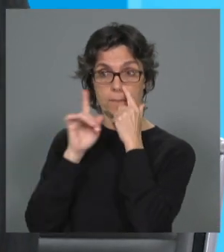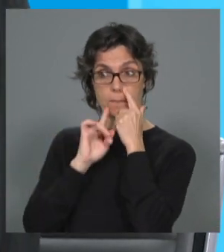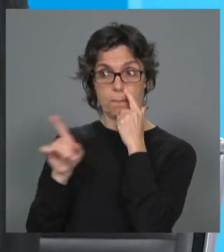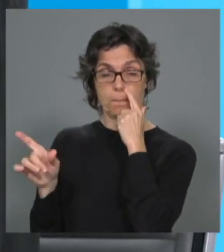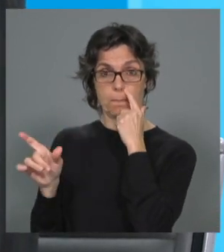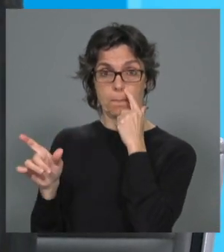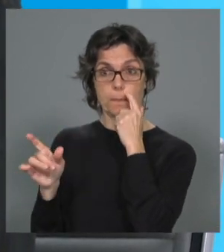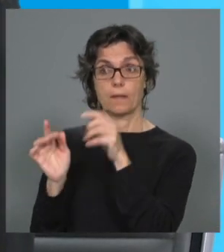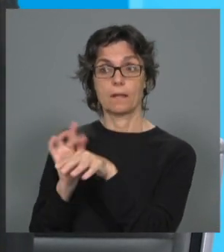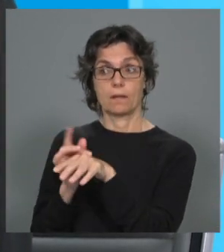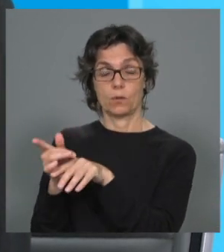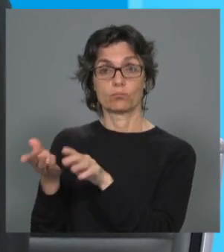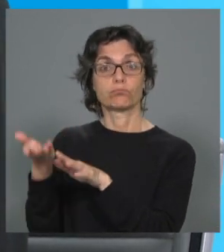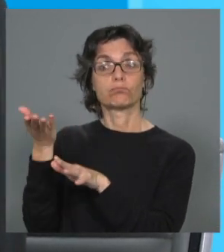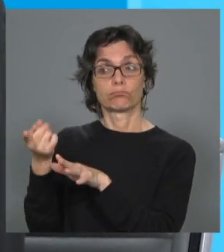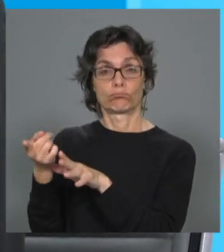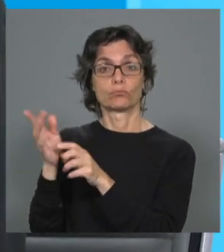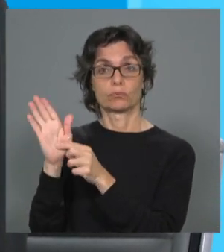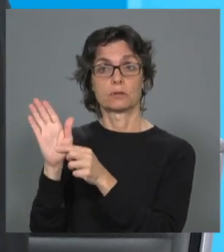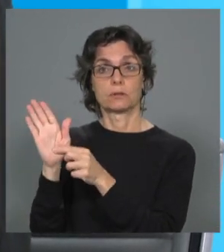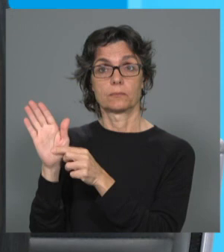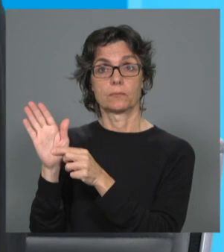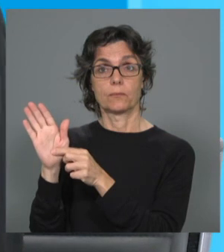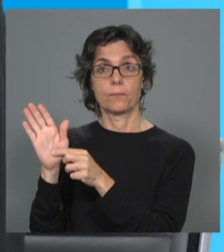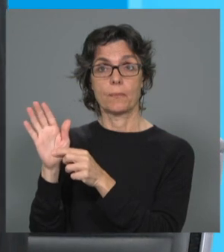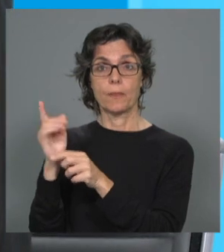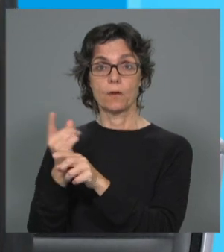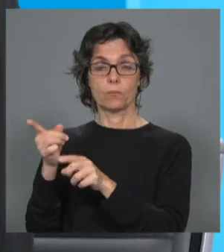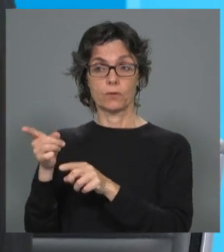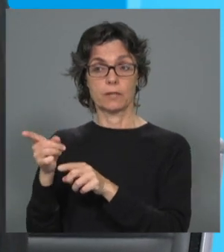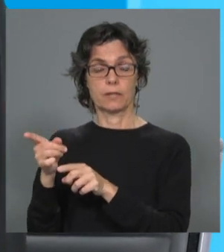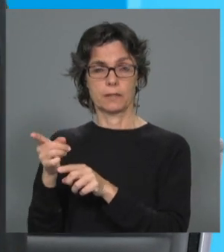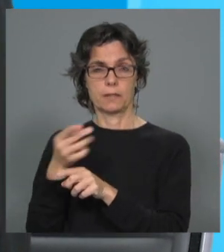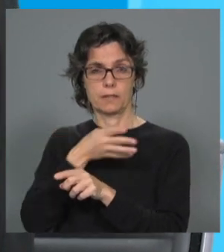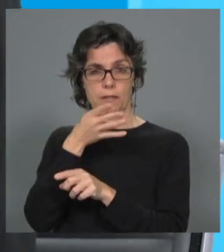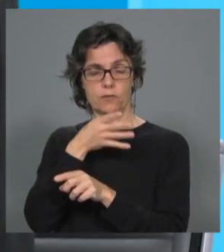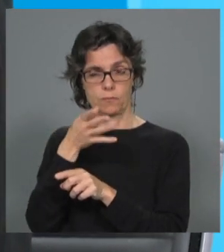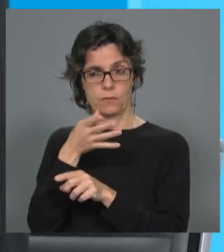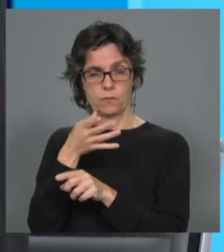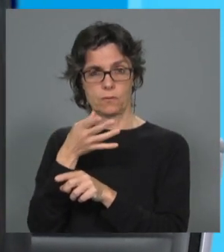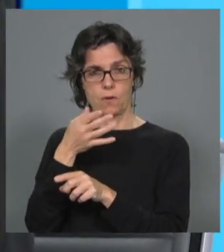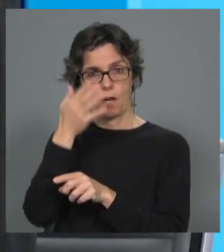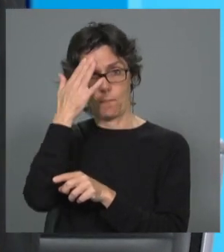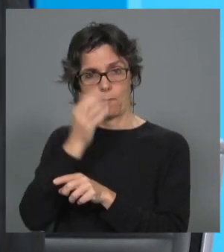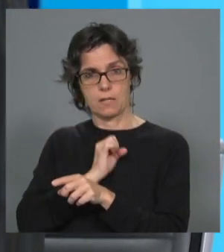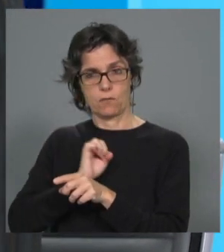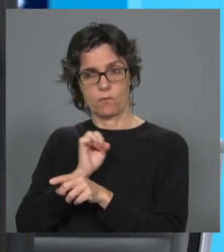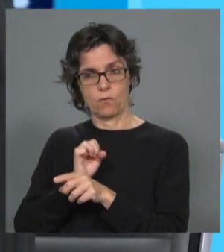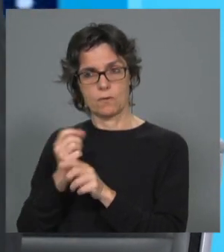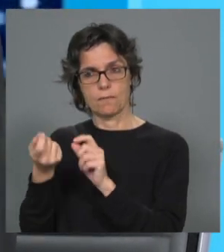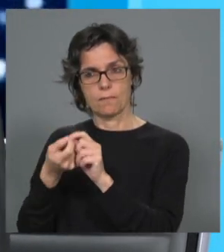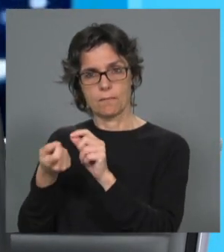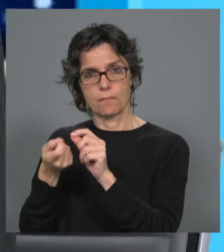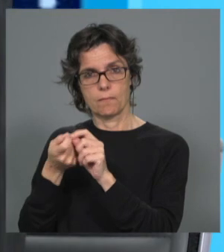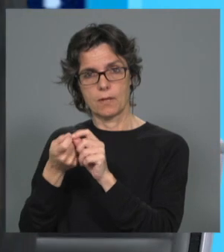grande sensibilidade no sentido da proximidade, da escuta, da aproximação, da relação